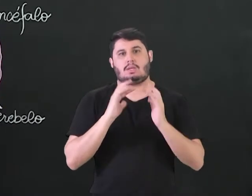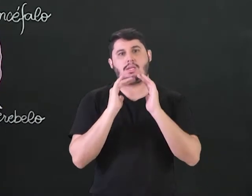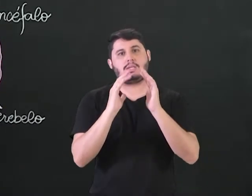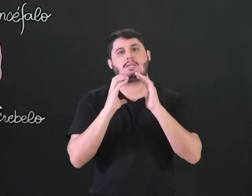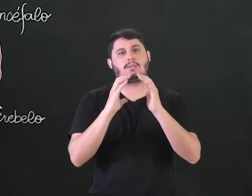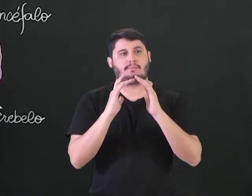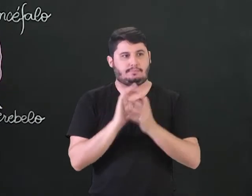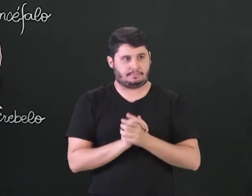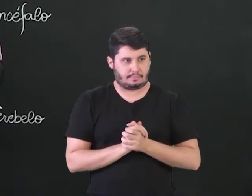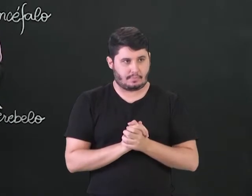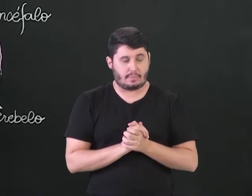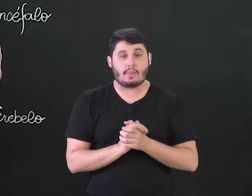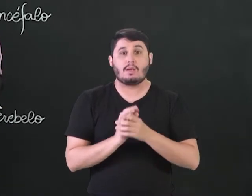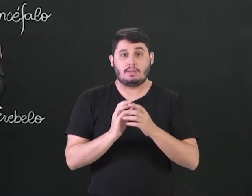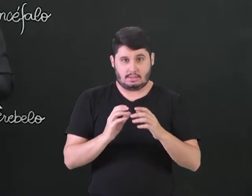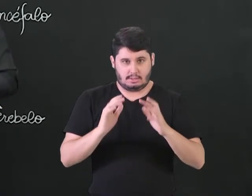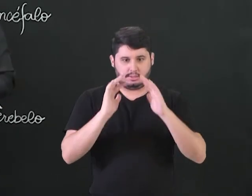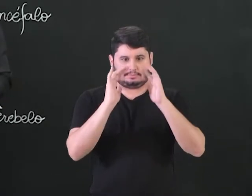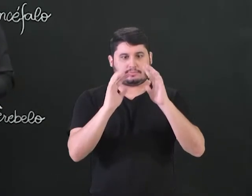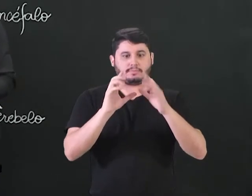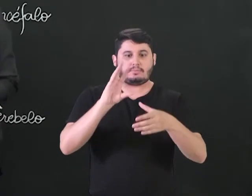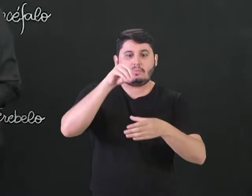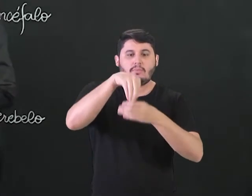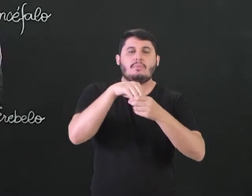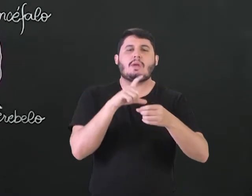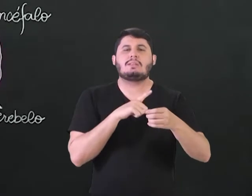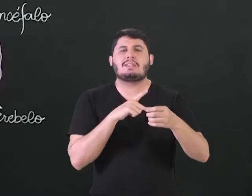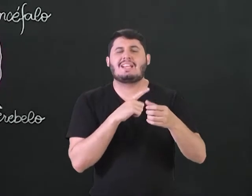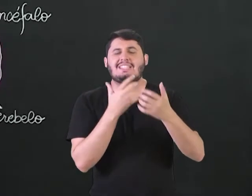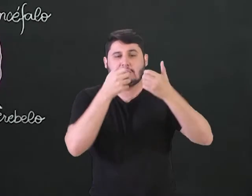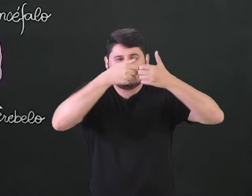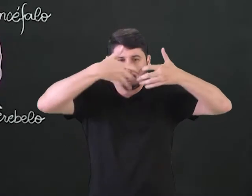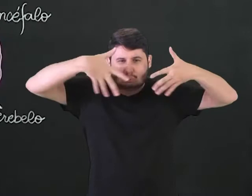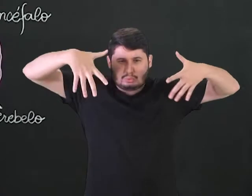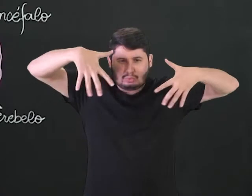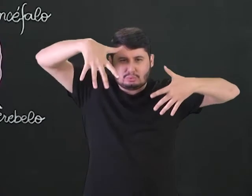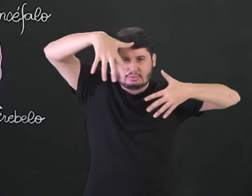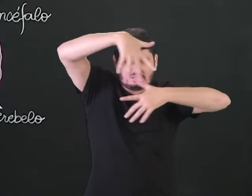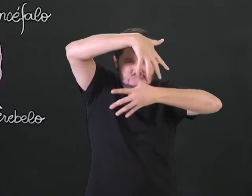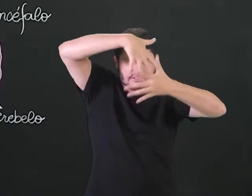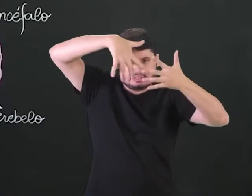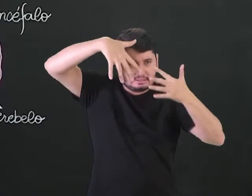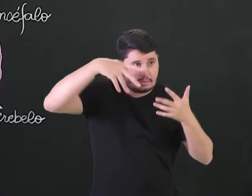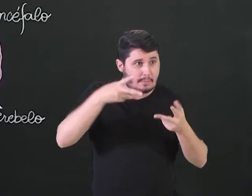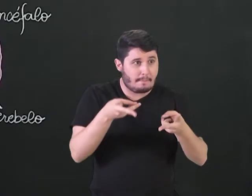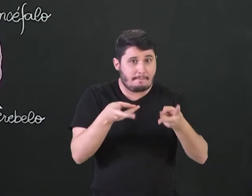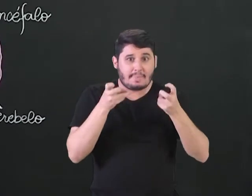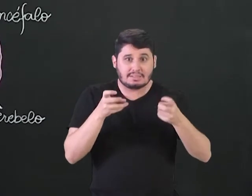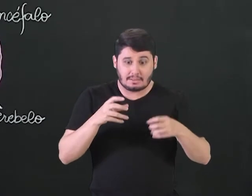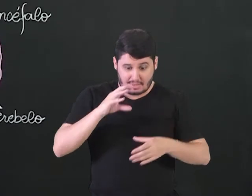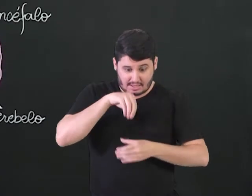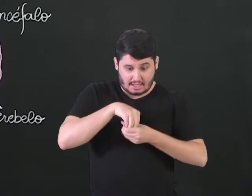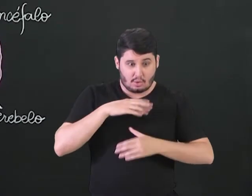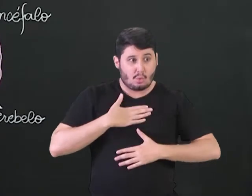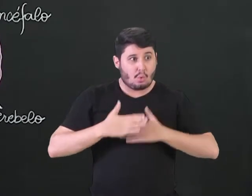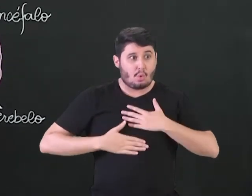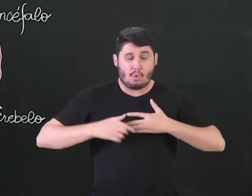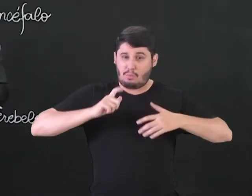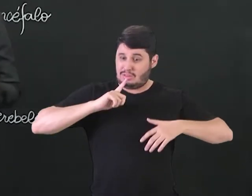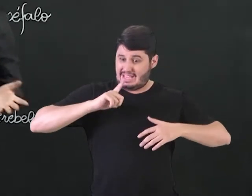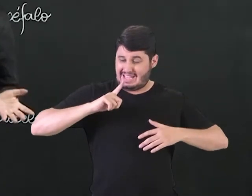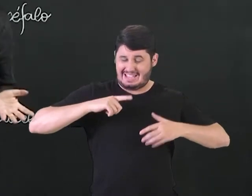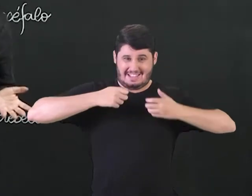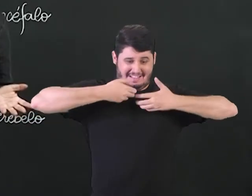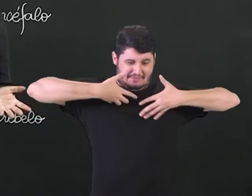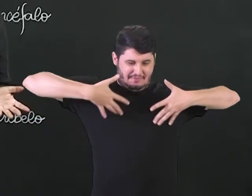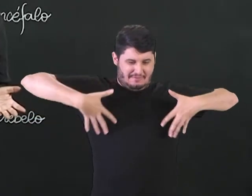uma série de nervos. Sistema nervoso periférico. Repare. Olha como se ramificam muitos nervos por todo o